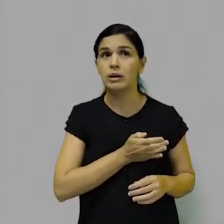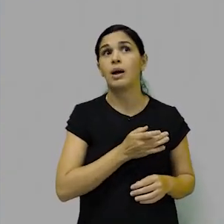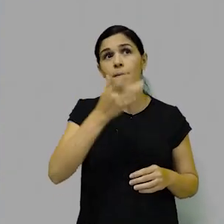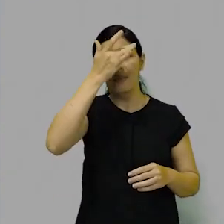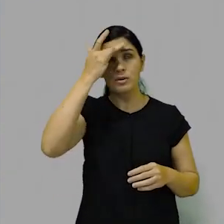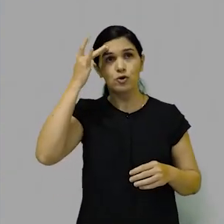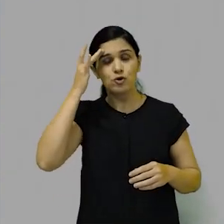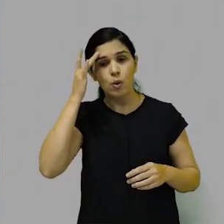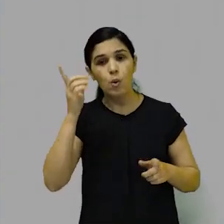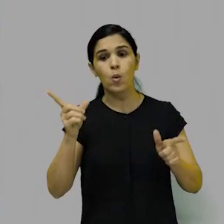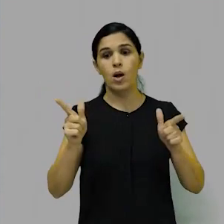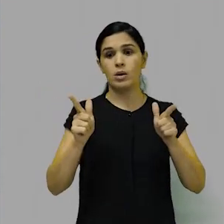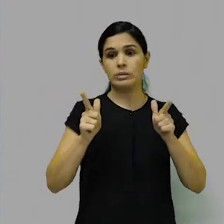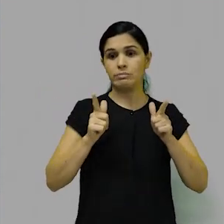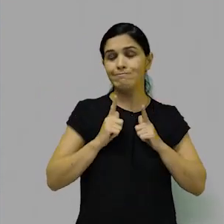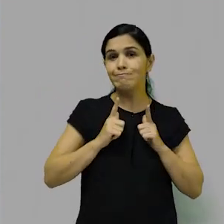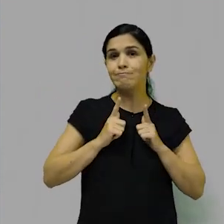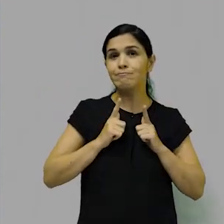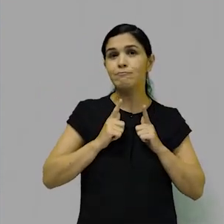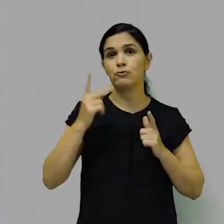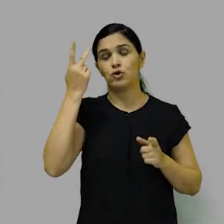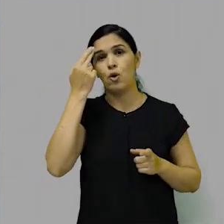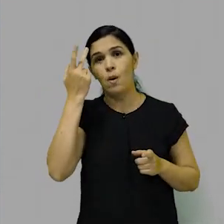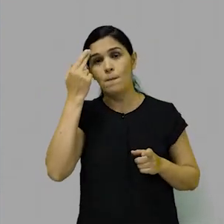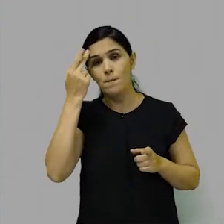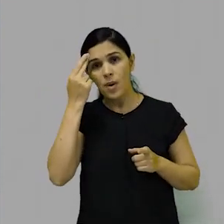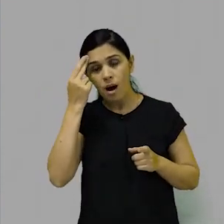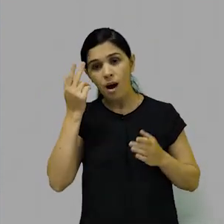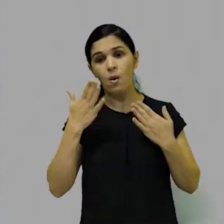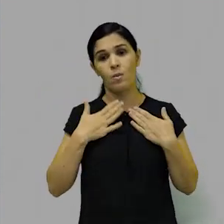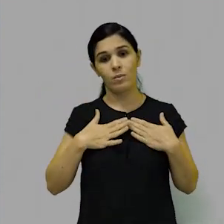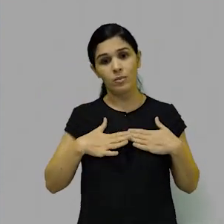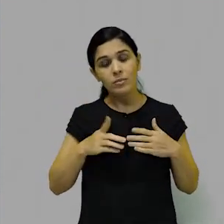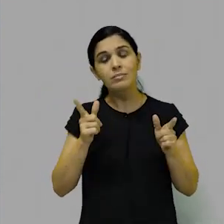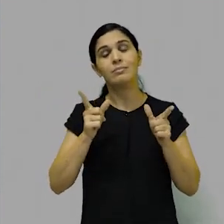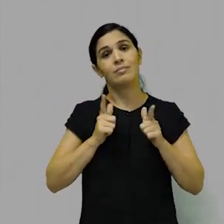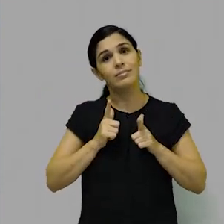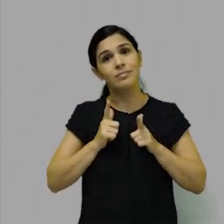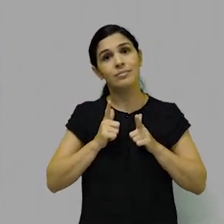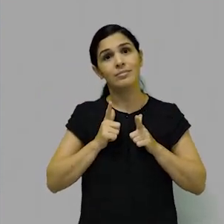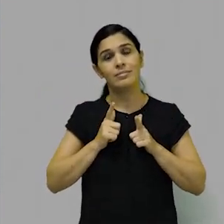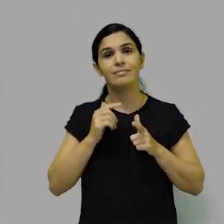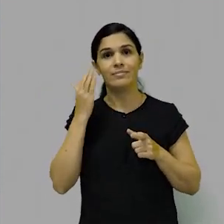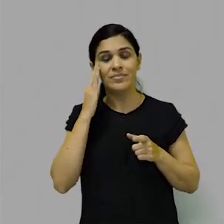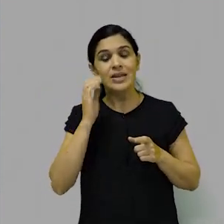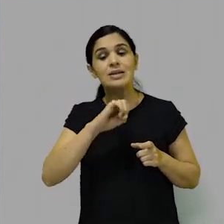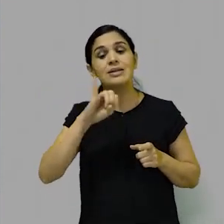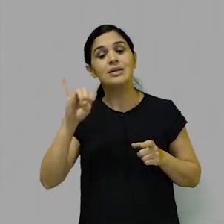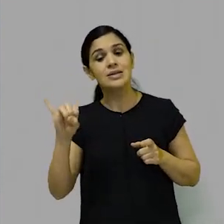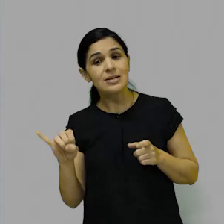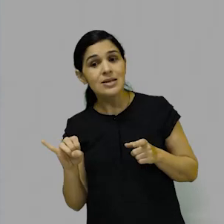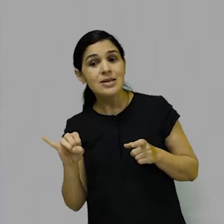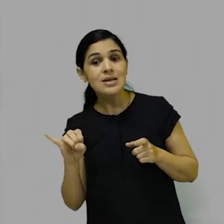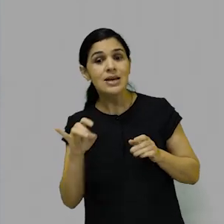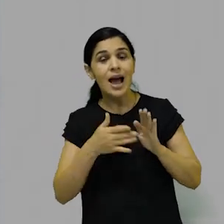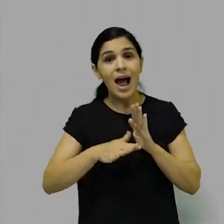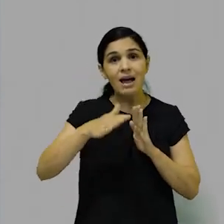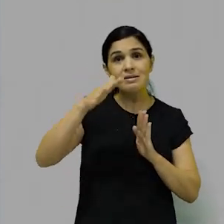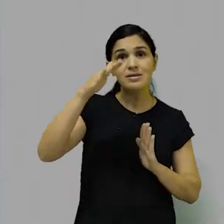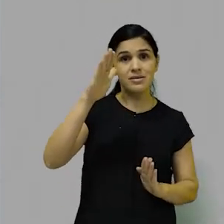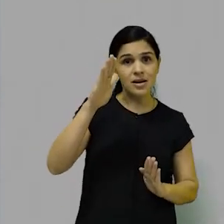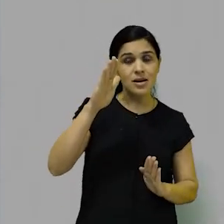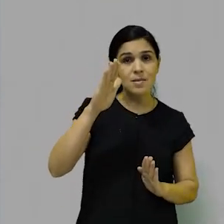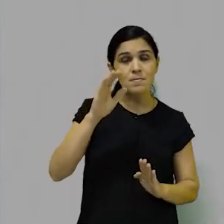100 batimentos por minuto. Se está abaixo, esse indivíduo pode estar com um probleminha aí no coração, e se está acima, ele também pode estar